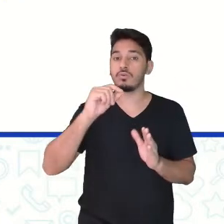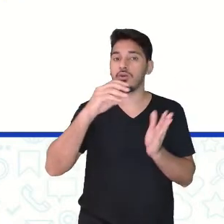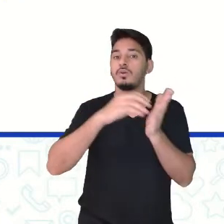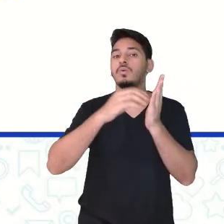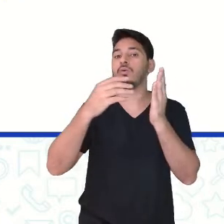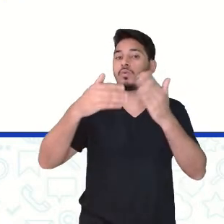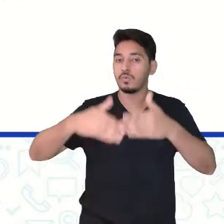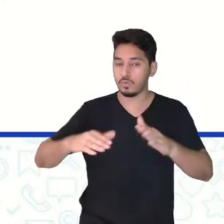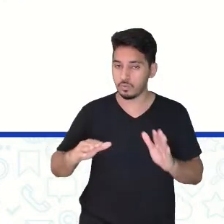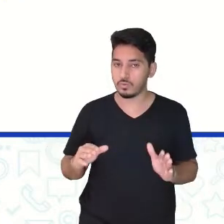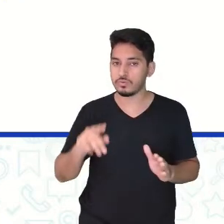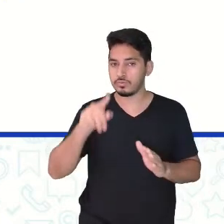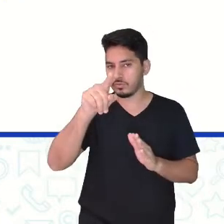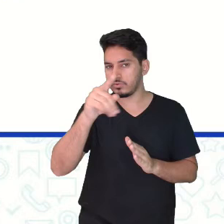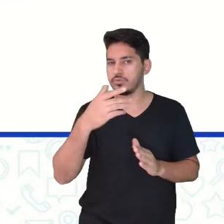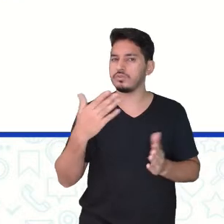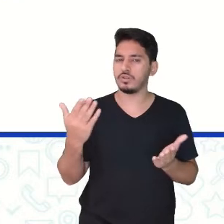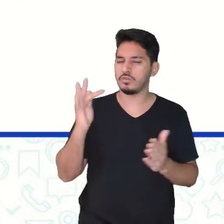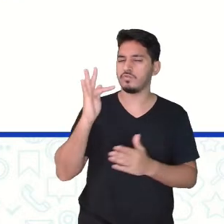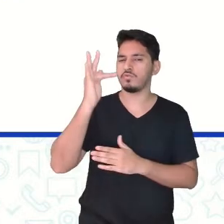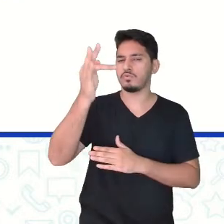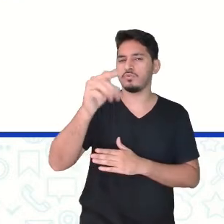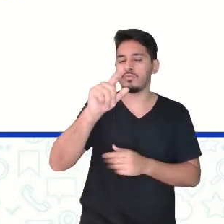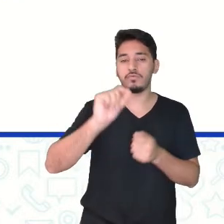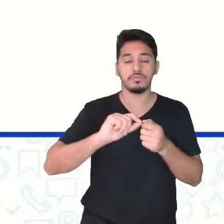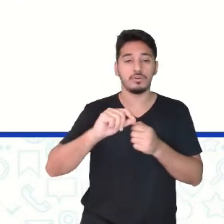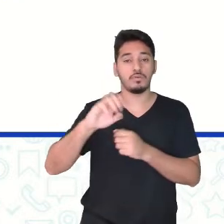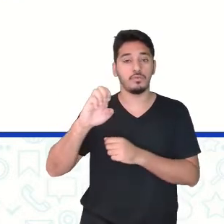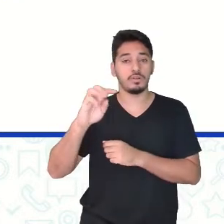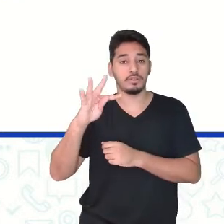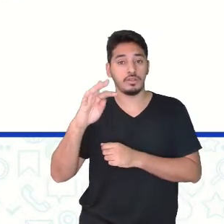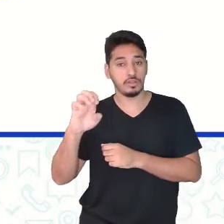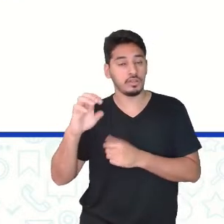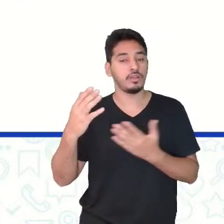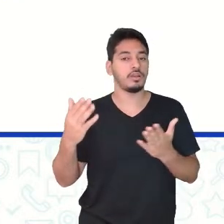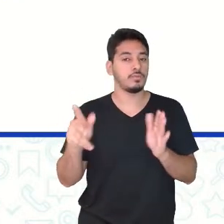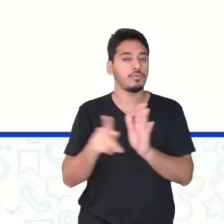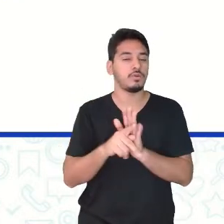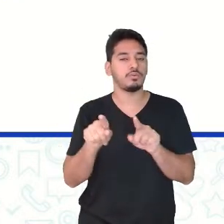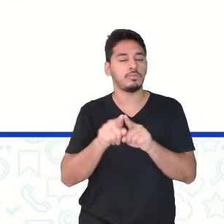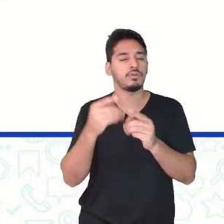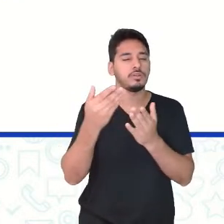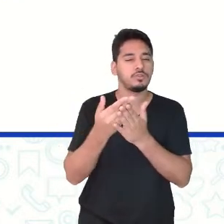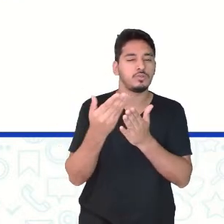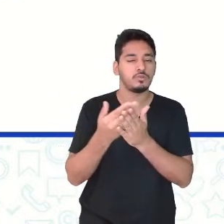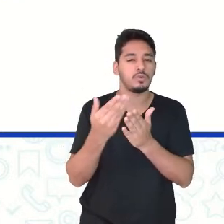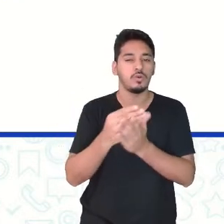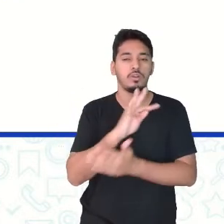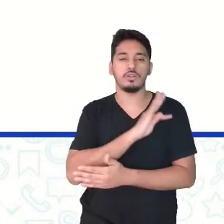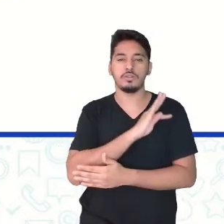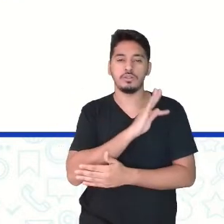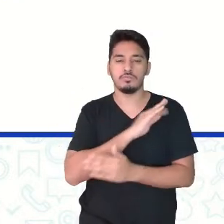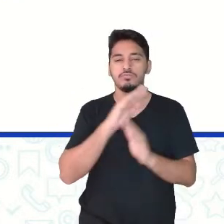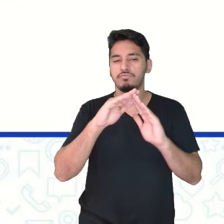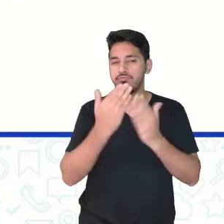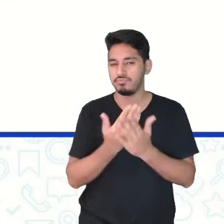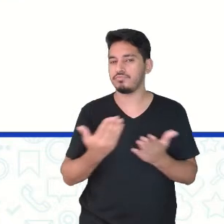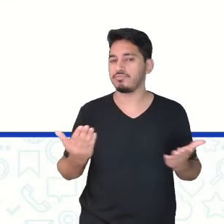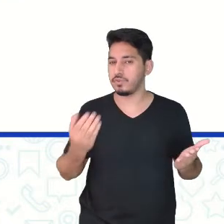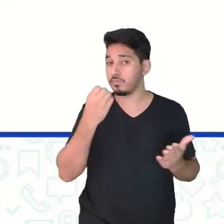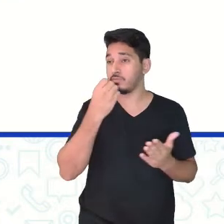concurso público para vocês futuramente, quando você fizer o ETE, uma prova de escola técnica, esse tipo de assunto é bem interessante para você aí, tá